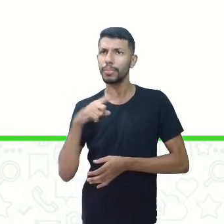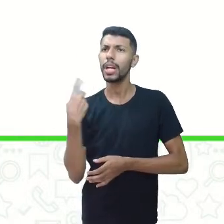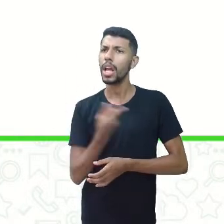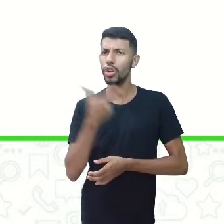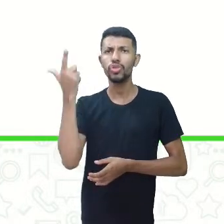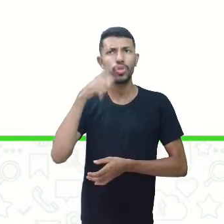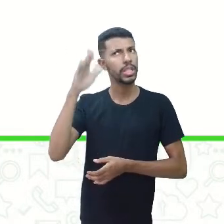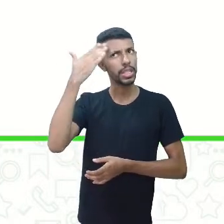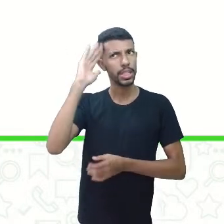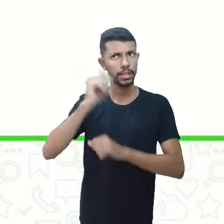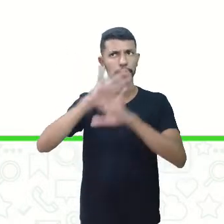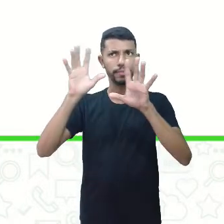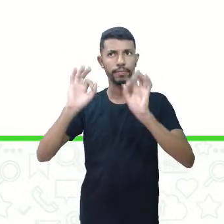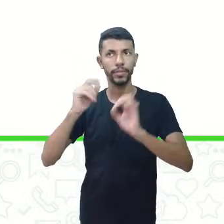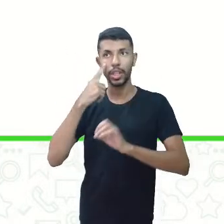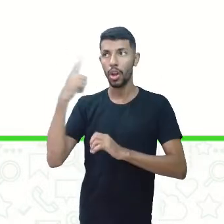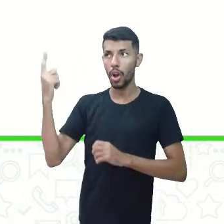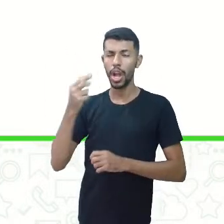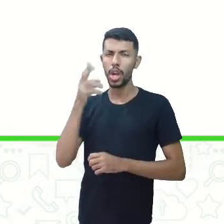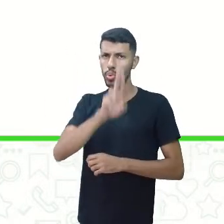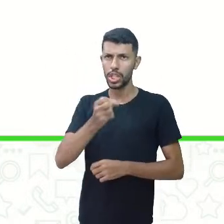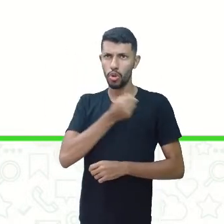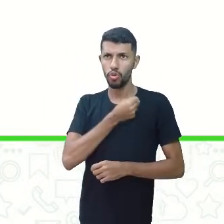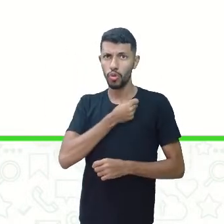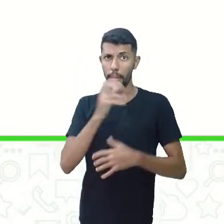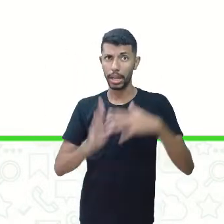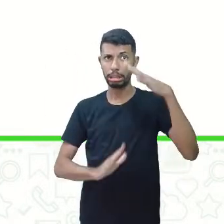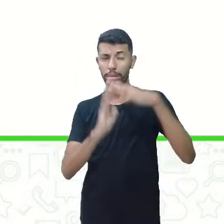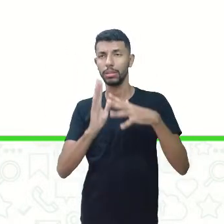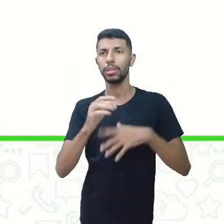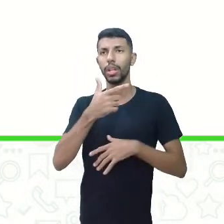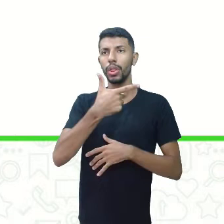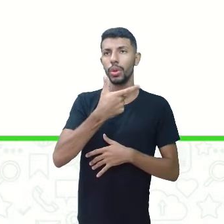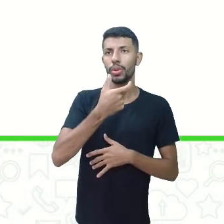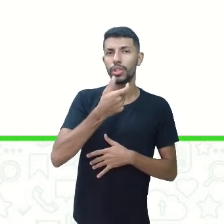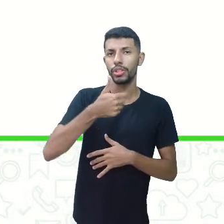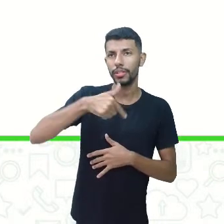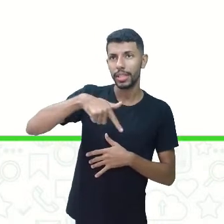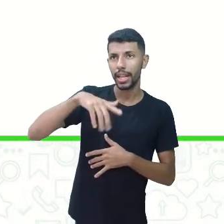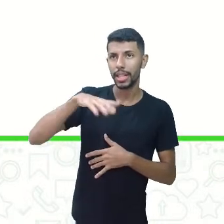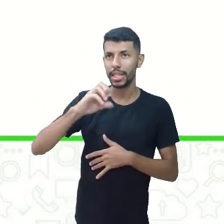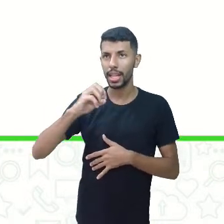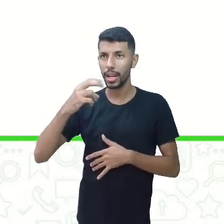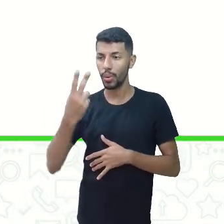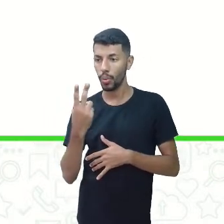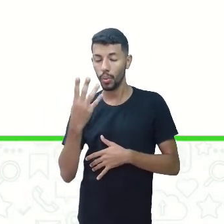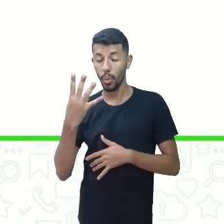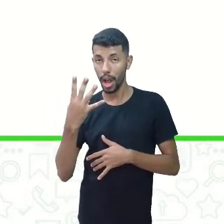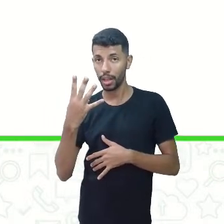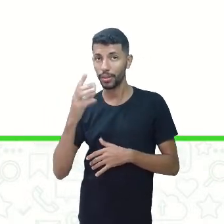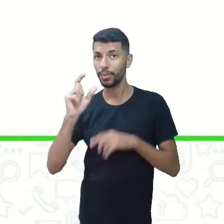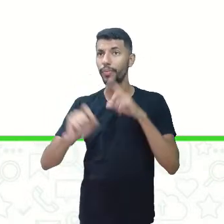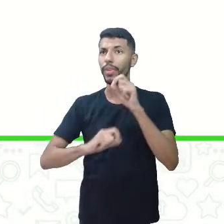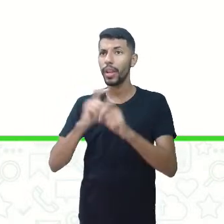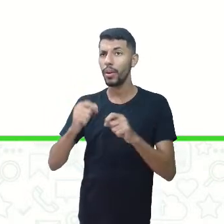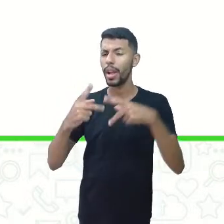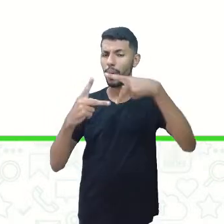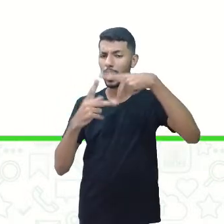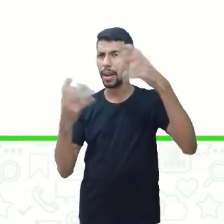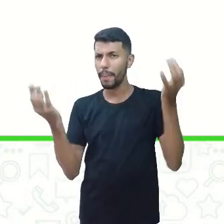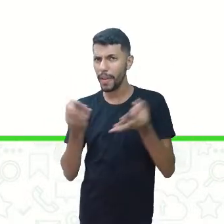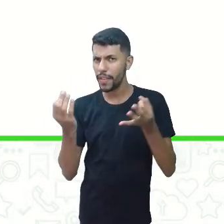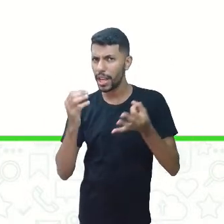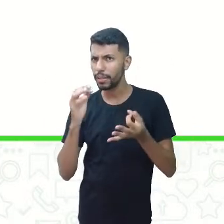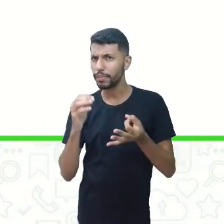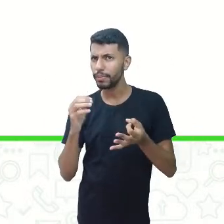bem alto, 2.704. Será que 2.704 é um quadrado perfeito? Ah, professora,